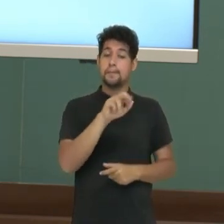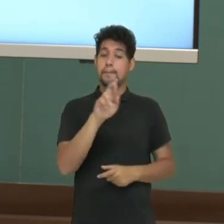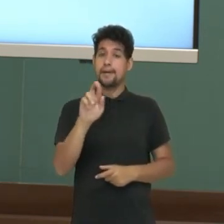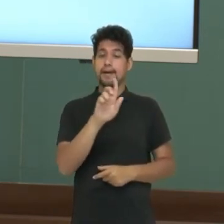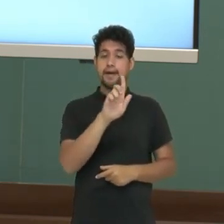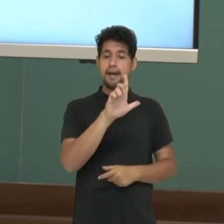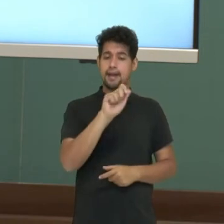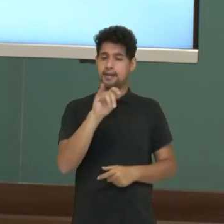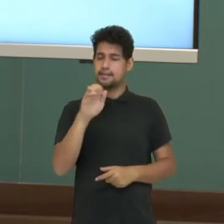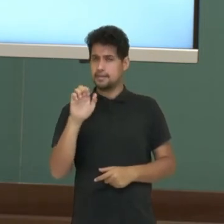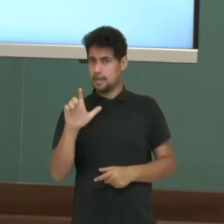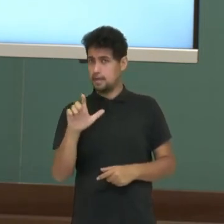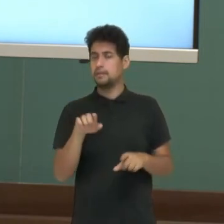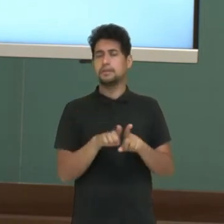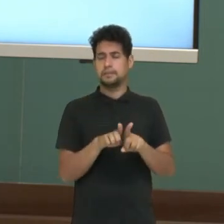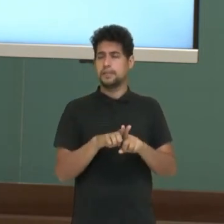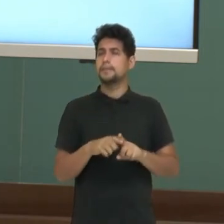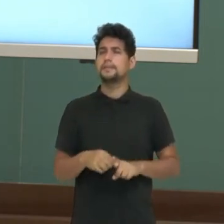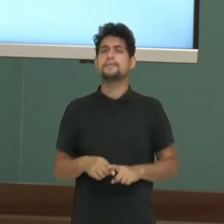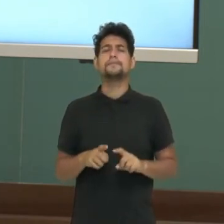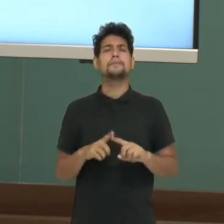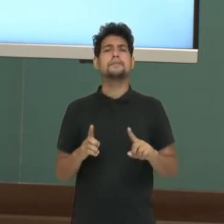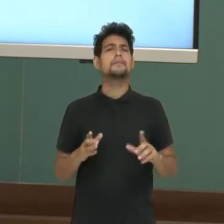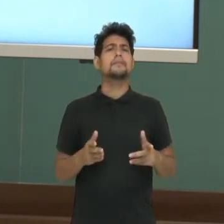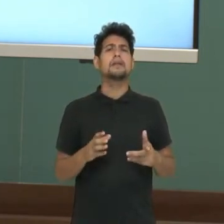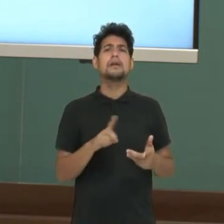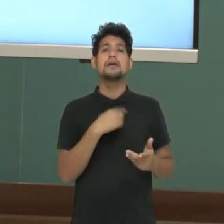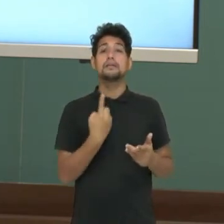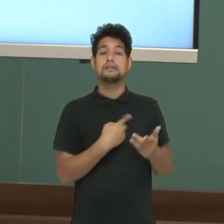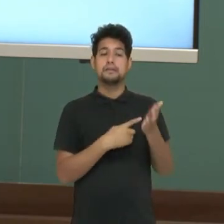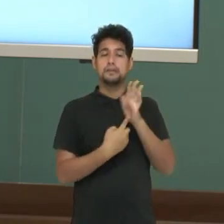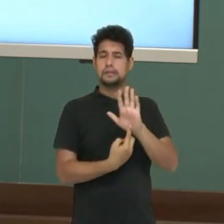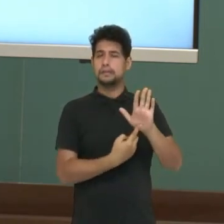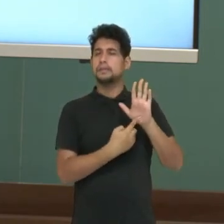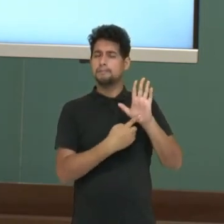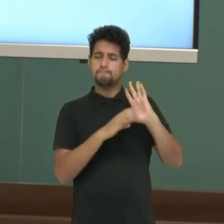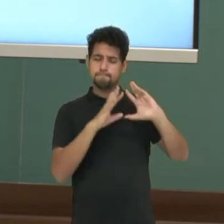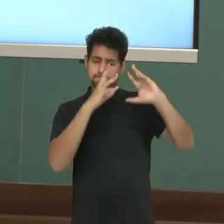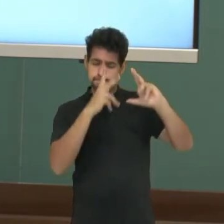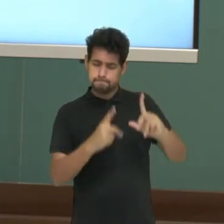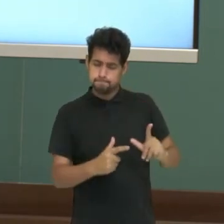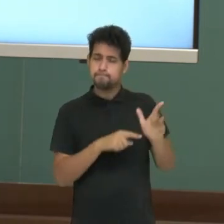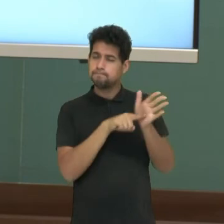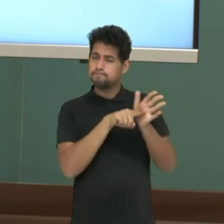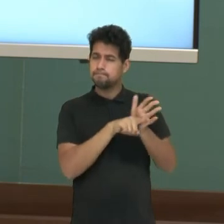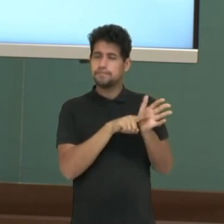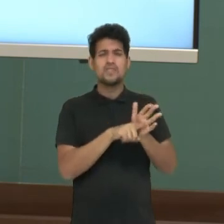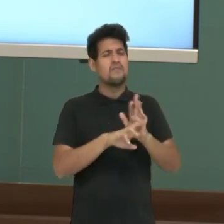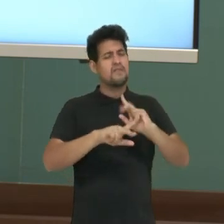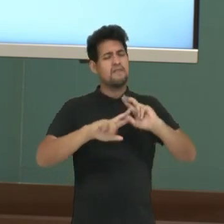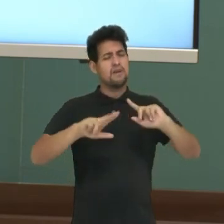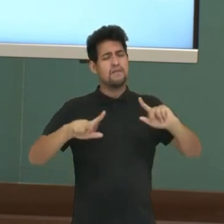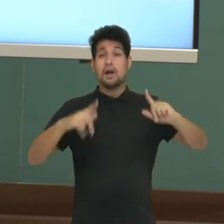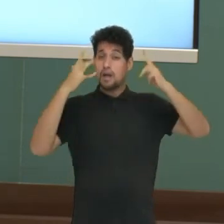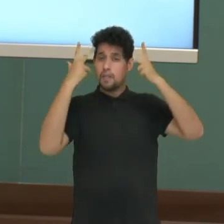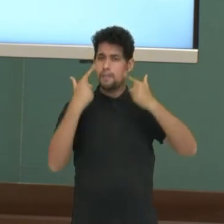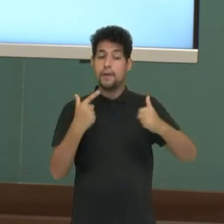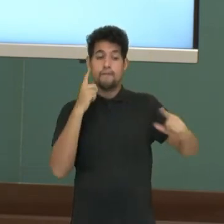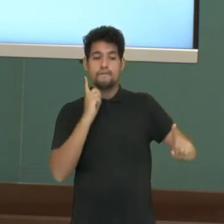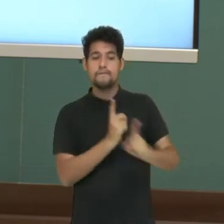Oceano Glacial Antártico, e disso tirar pesquisas científicas. Inclusive, muitas espécies vêm sendo descobertas,